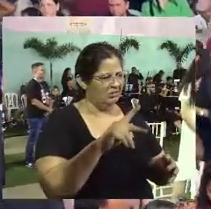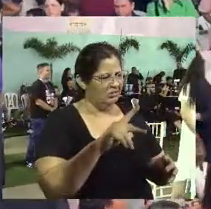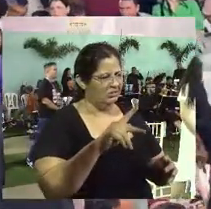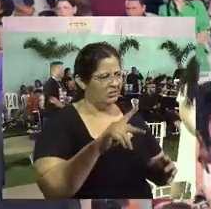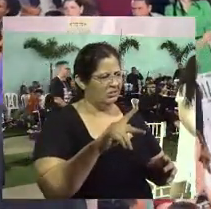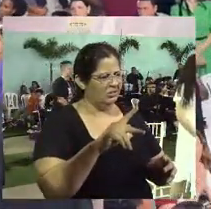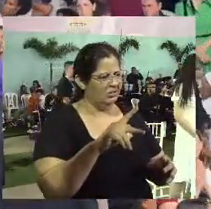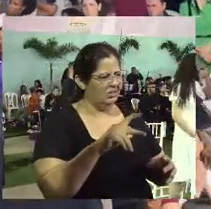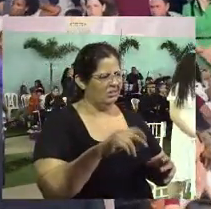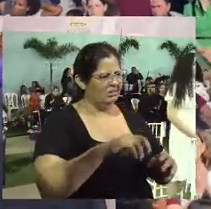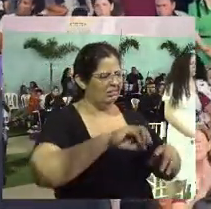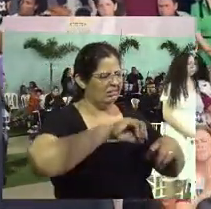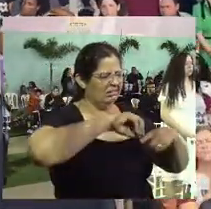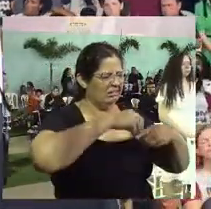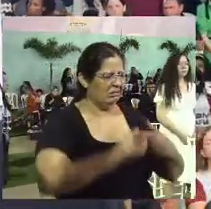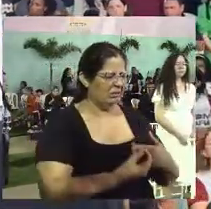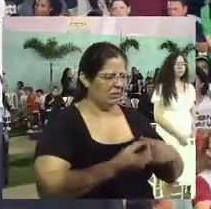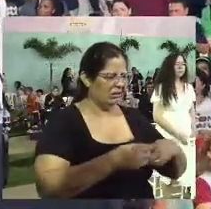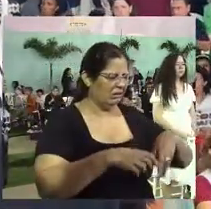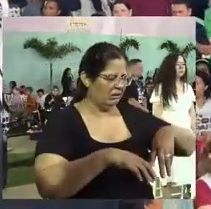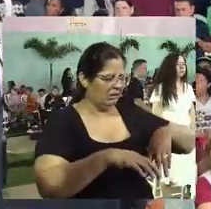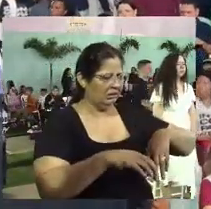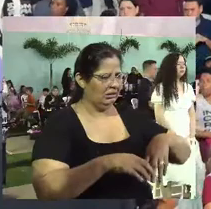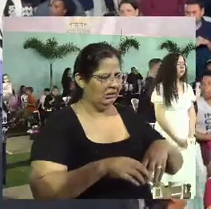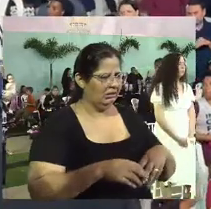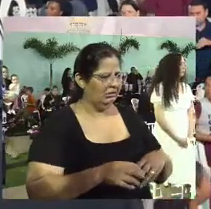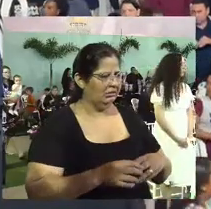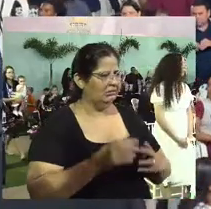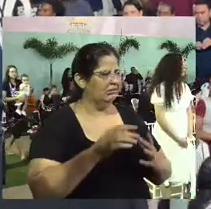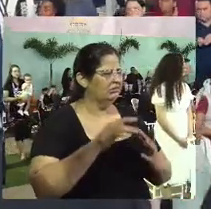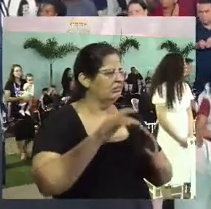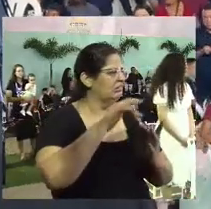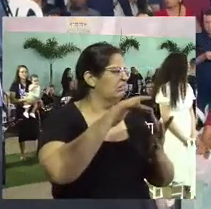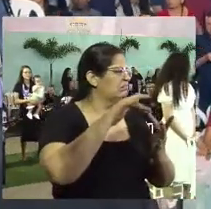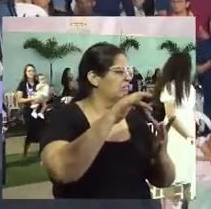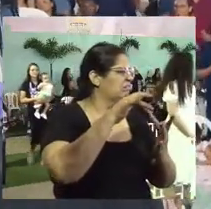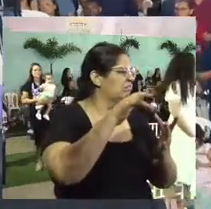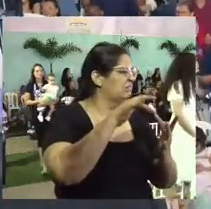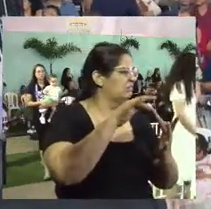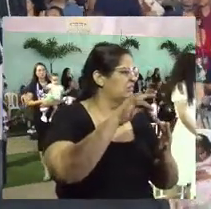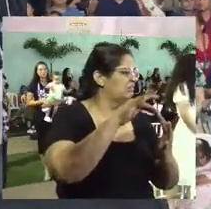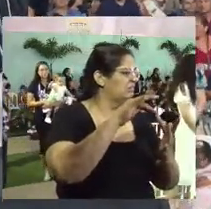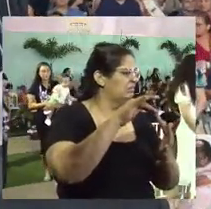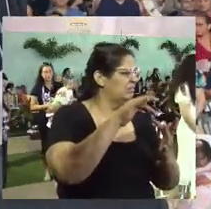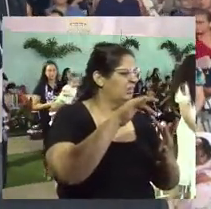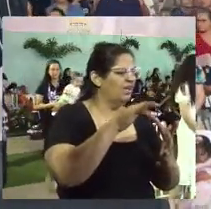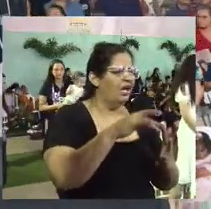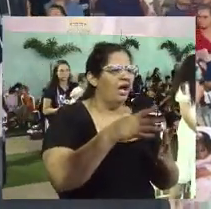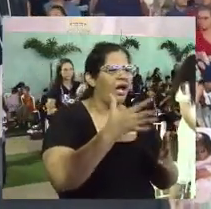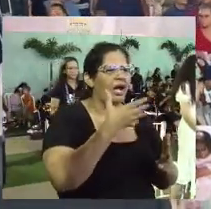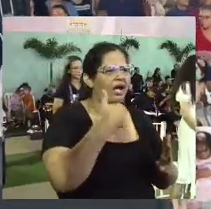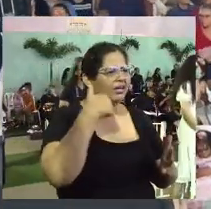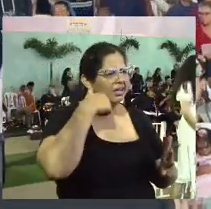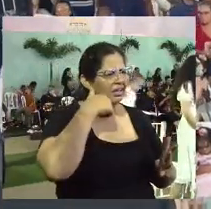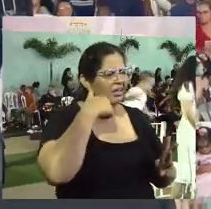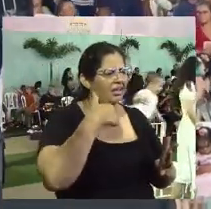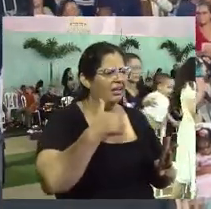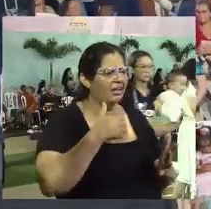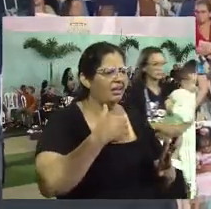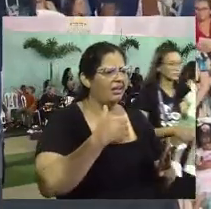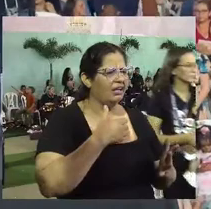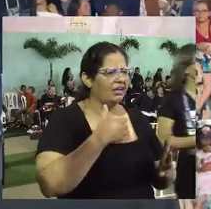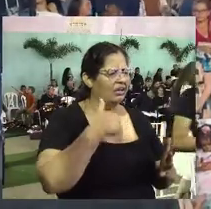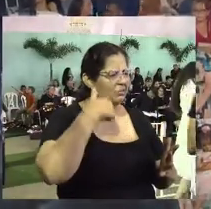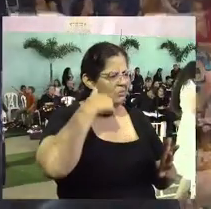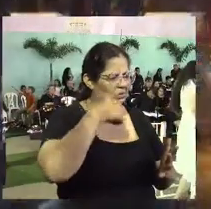quebrar a quarta vértebra aquela moto vermelha aquela senhora crente na tua casa Ora por você